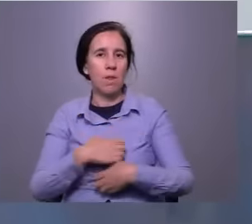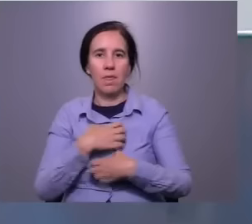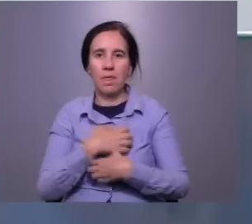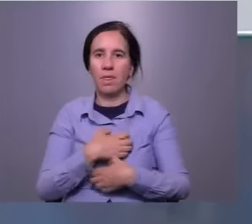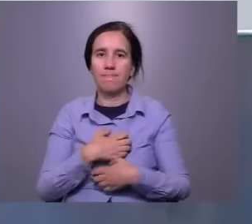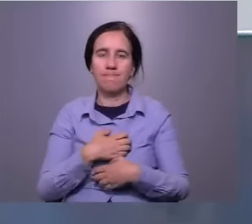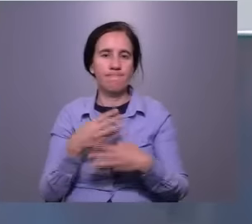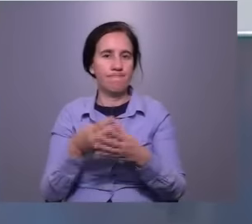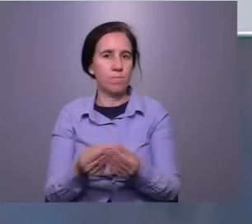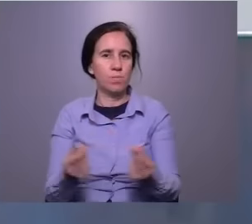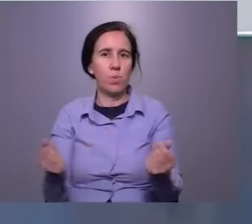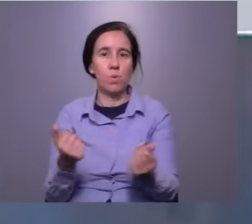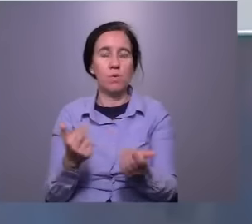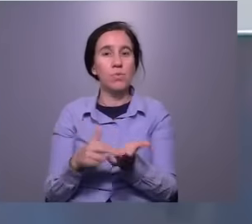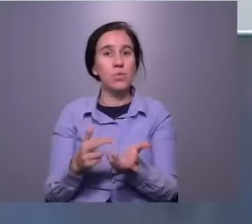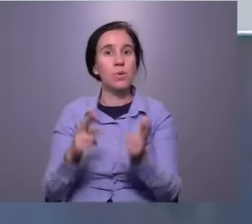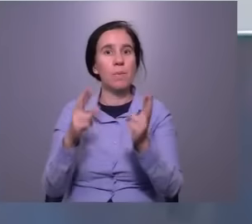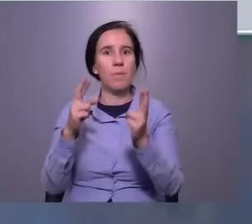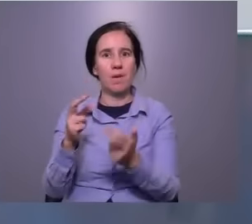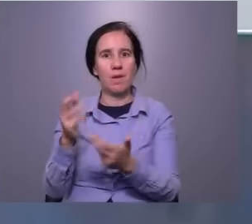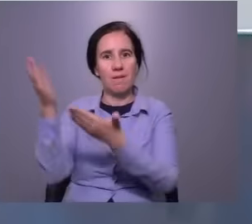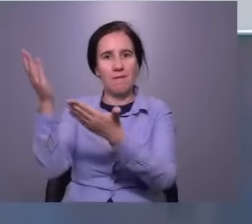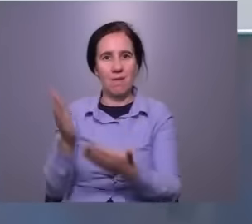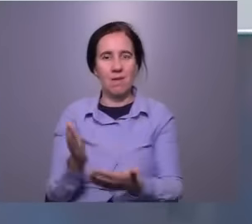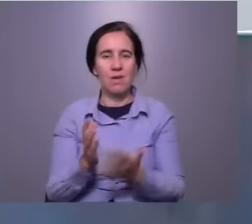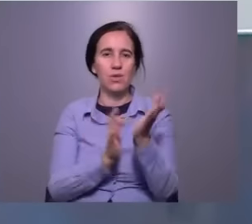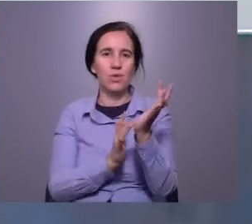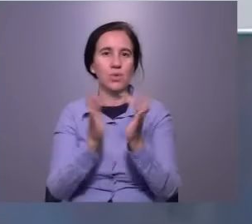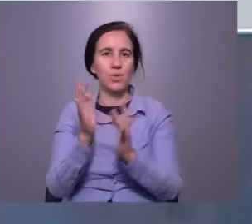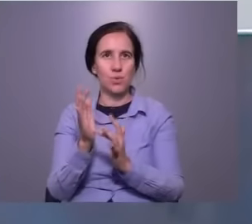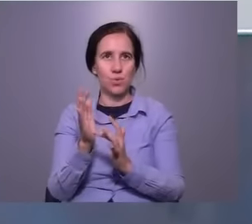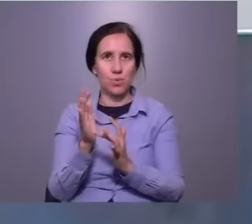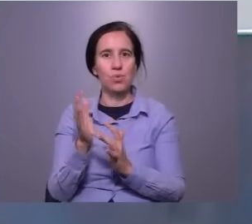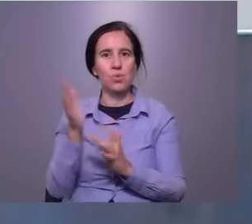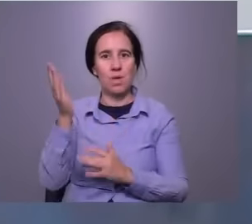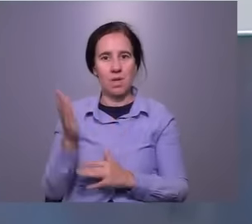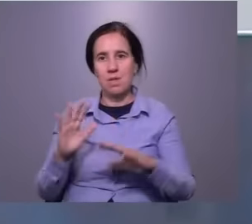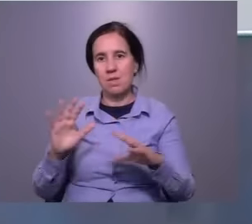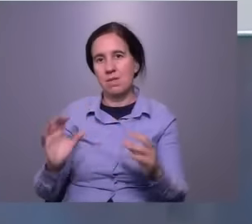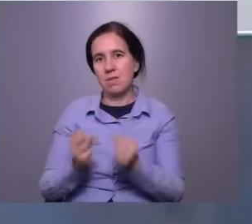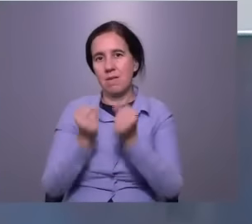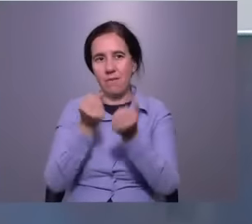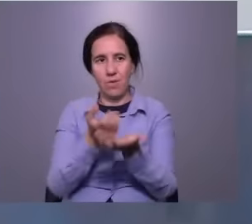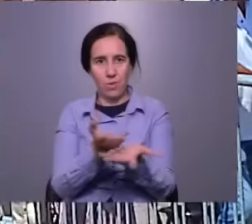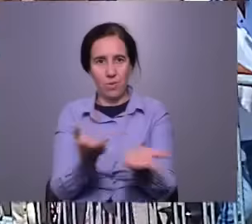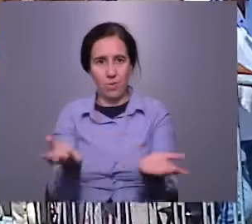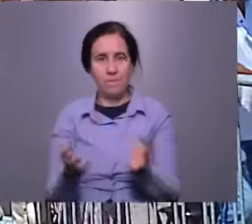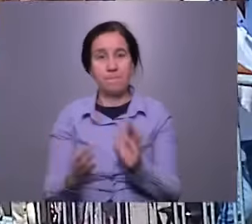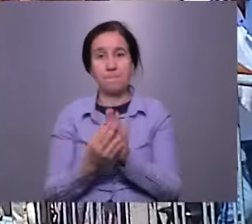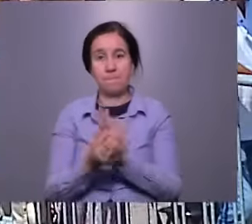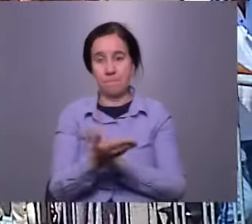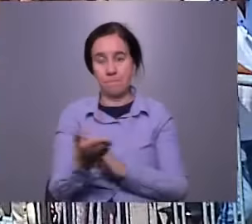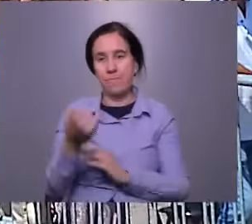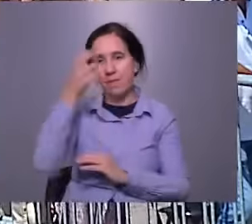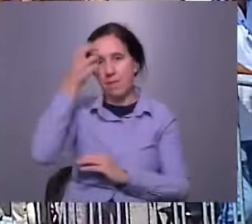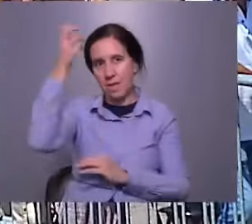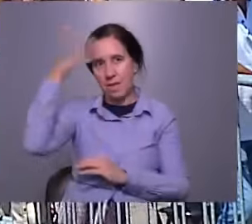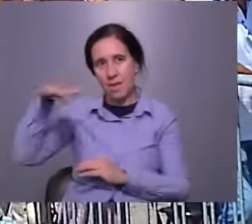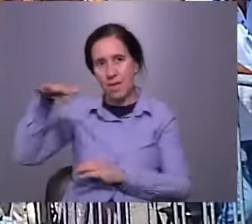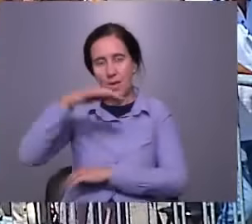Livrai-nos de todo o mal, Senhor, e dai ao mundo a paz em nossos dias, para que, ajudados pela vossa misericórdia, sejamos